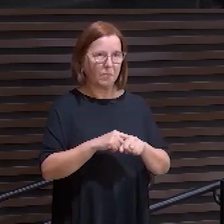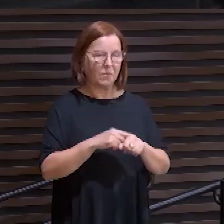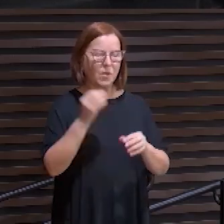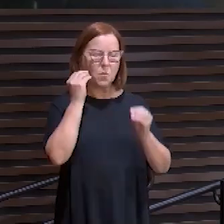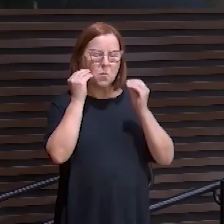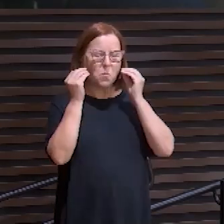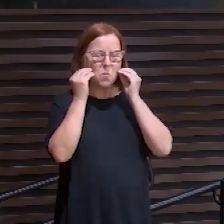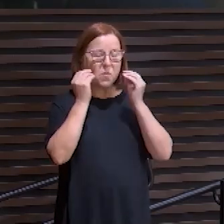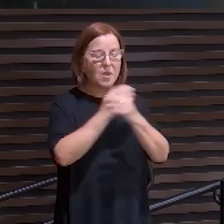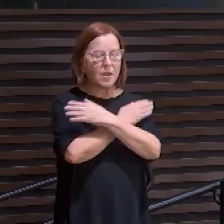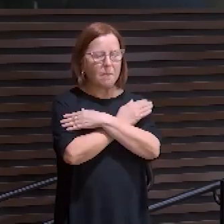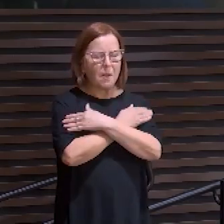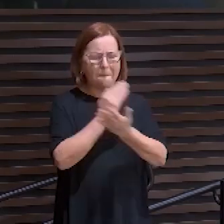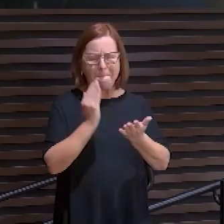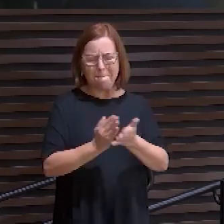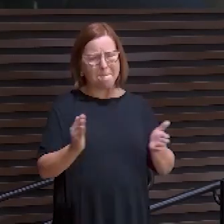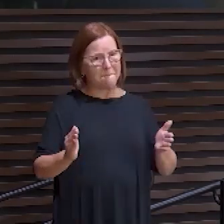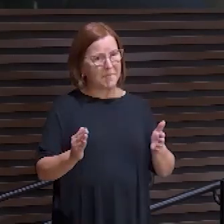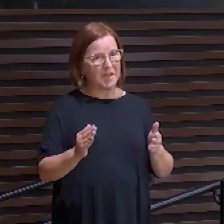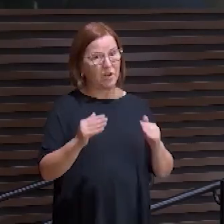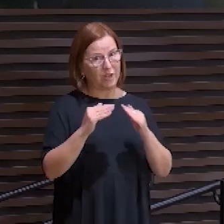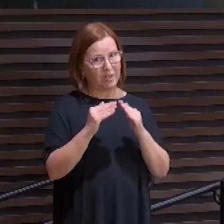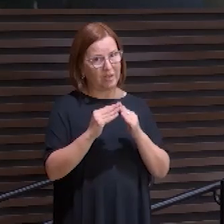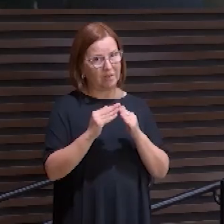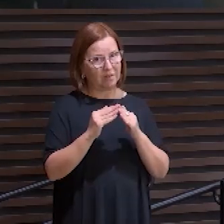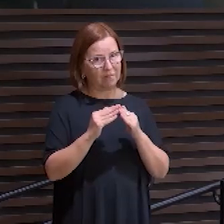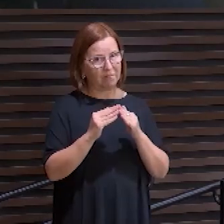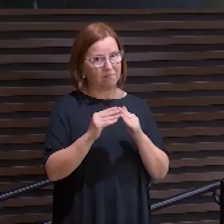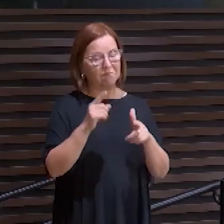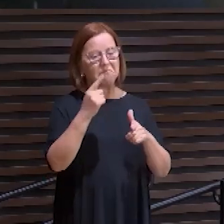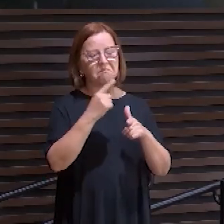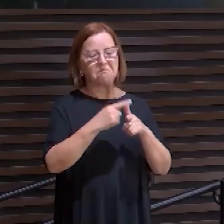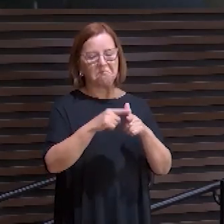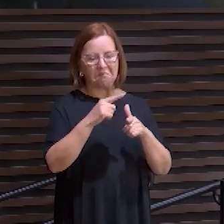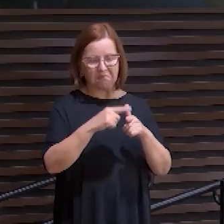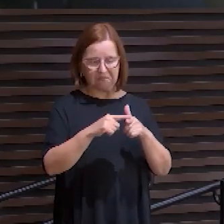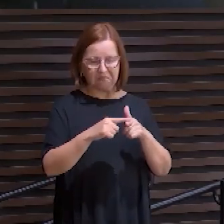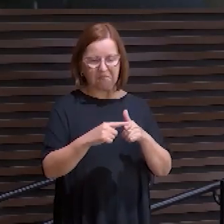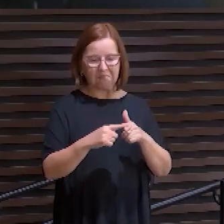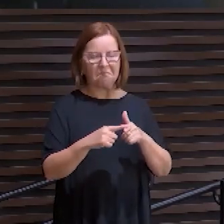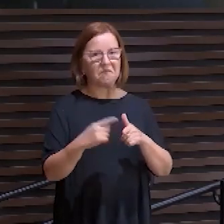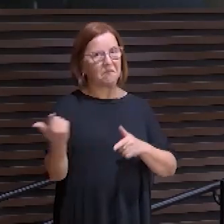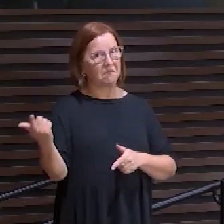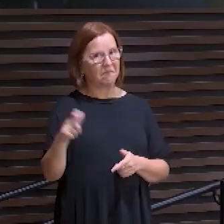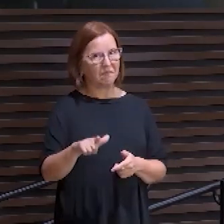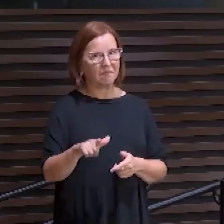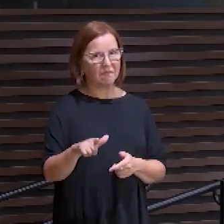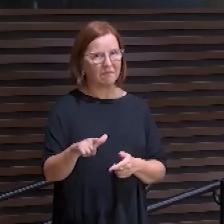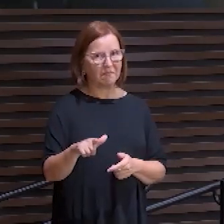em um lar, problemas estão a caminho.